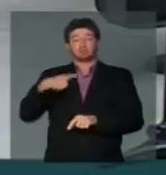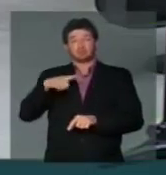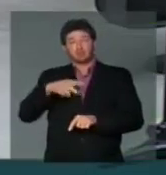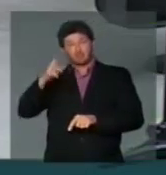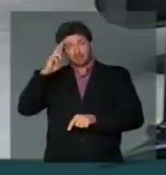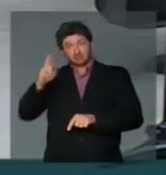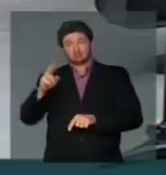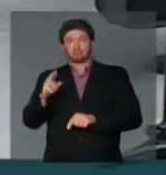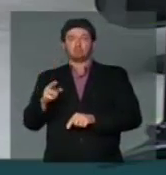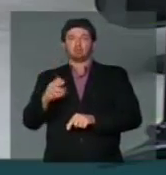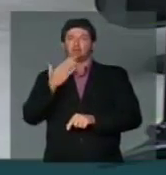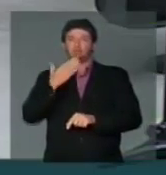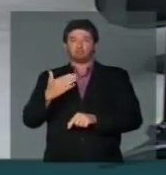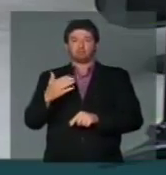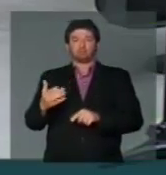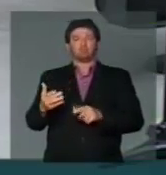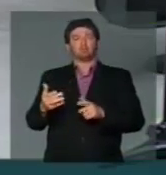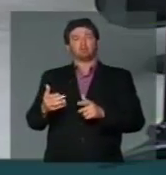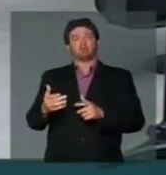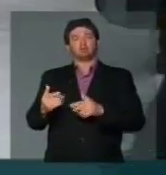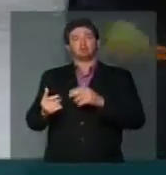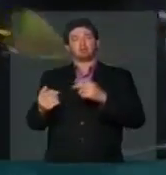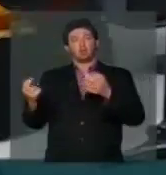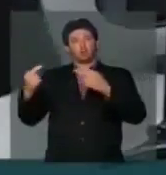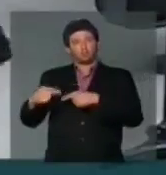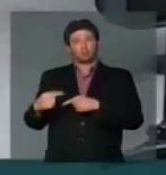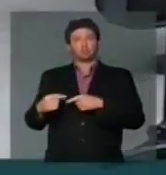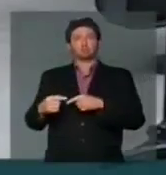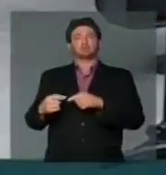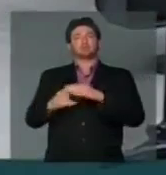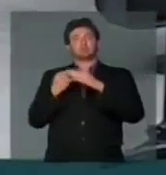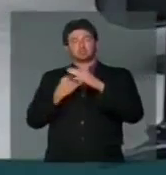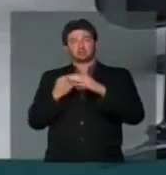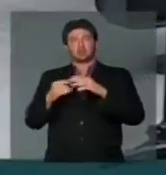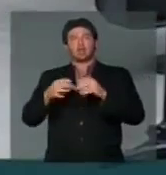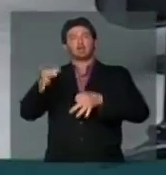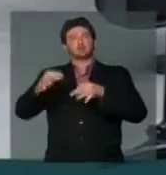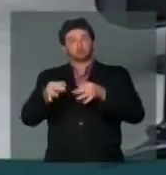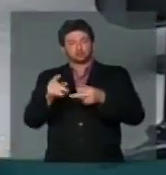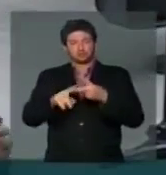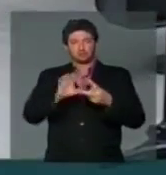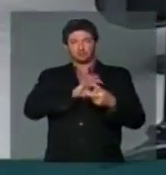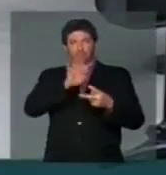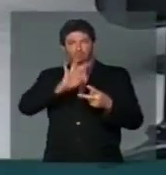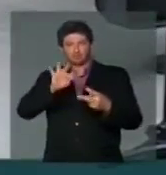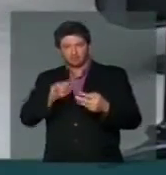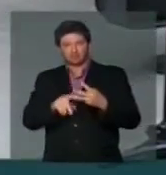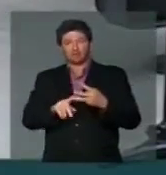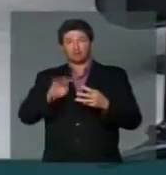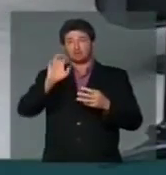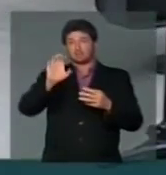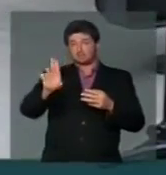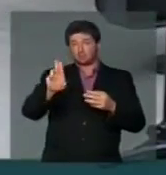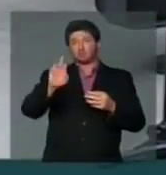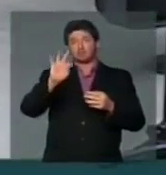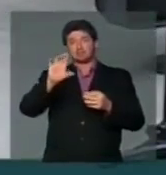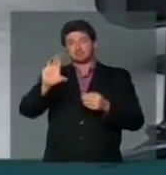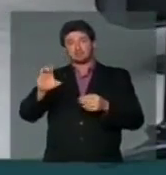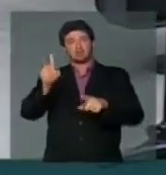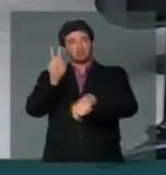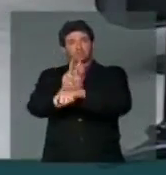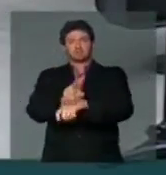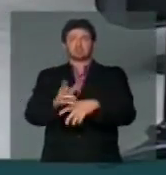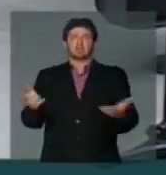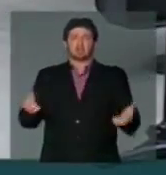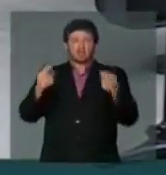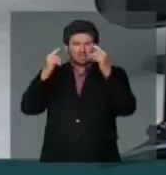respeito às instituições que estão fazendo o seu papel, Polícia Federal, a Justiça Brasileira, aos tribunais de contas, para que eles possam